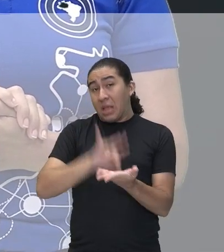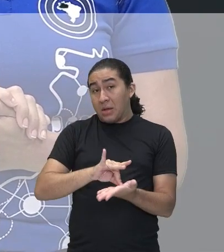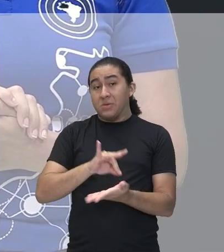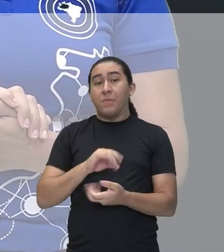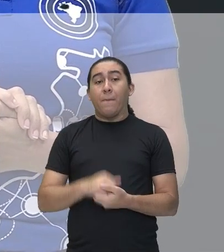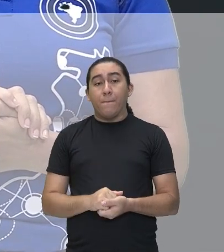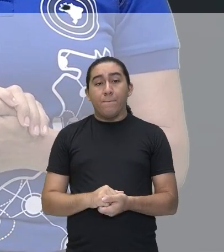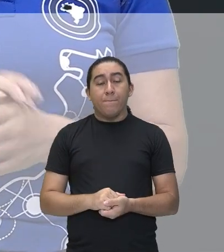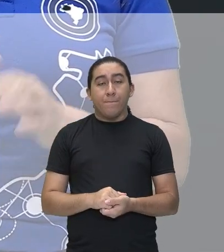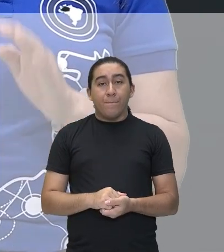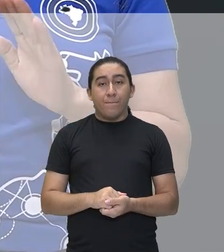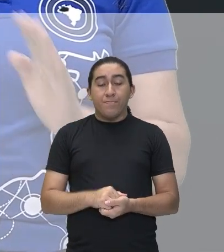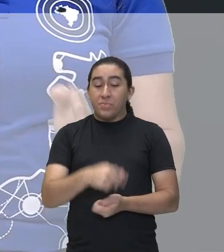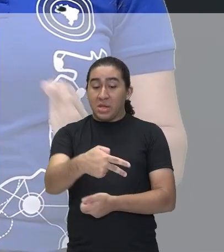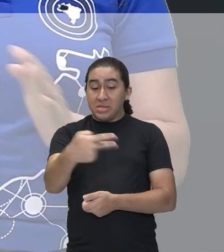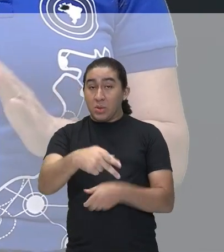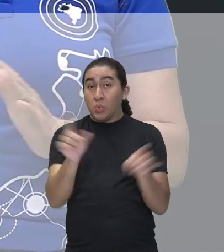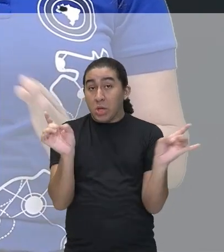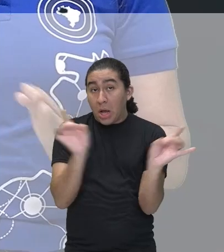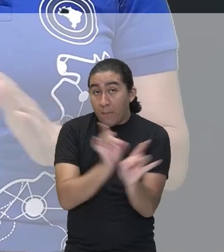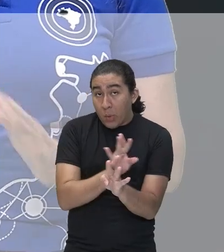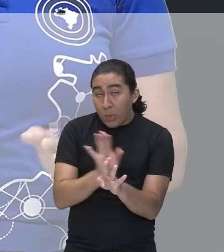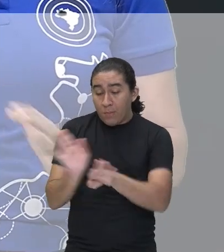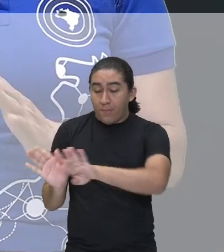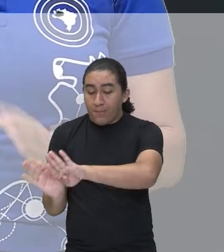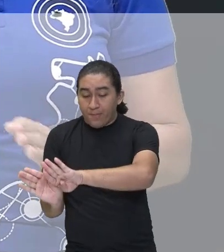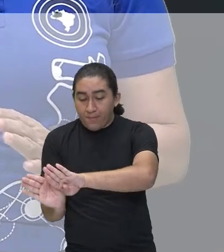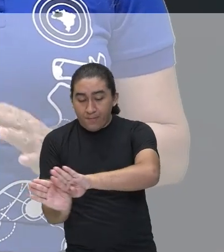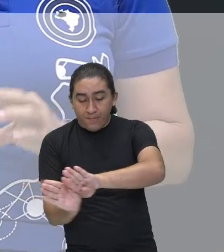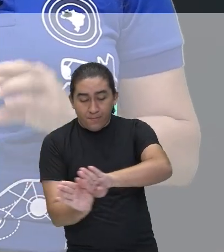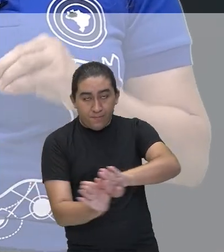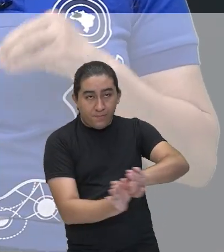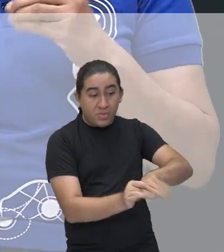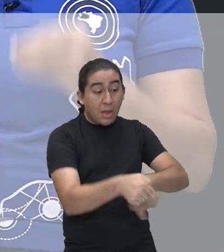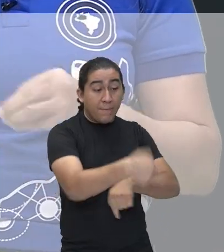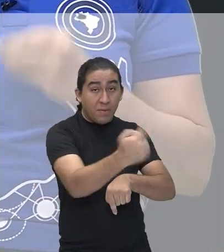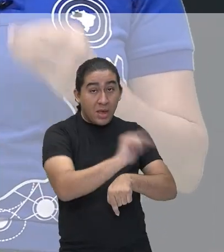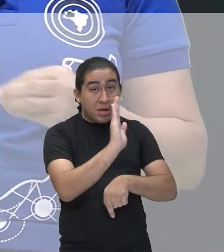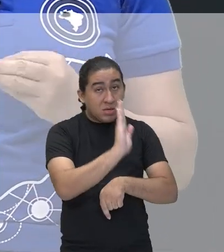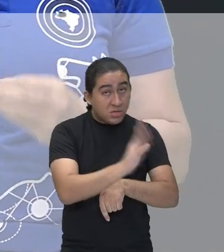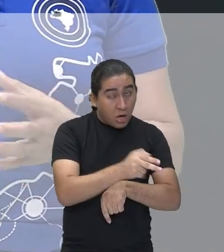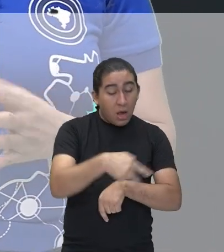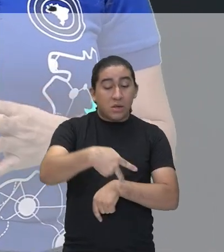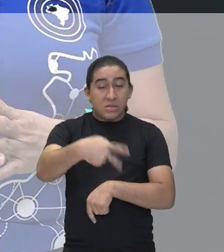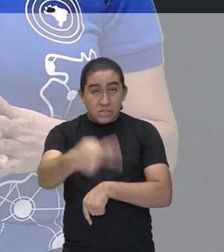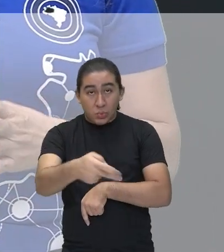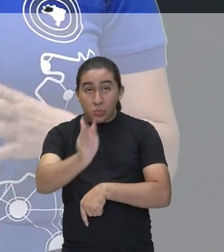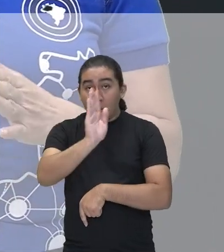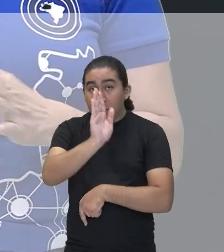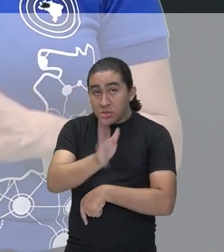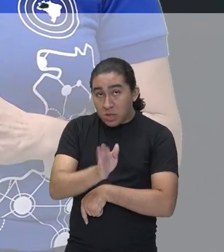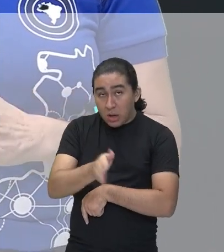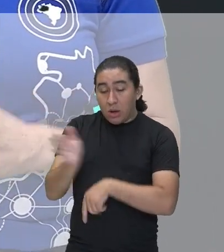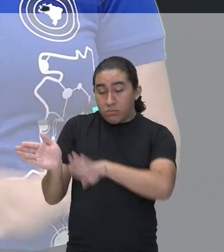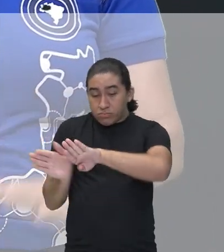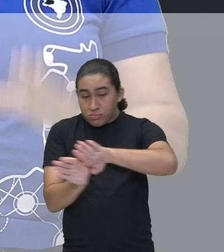terceira geração, veja a mudança, né, de pensamento e a mudança de visão de mundo.